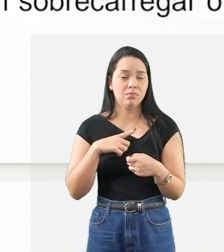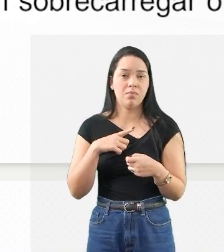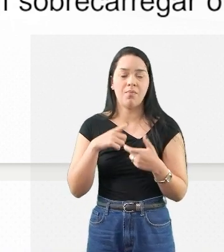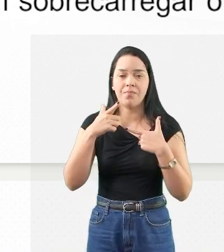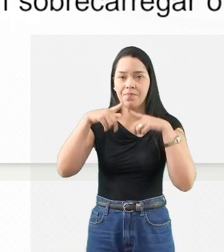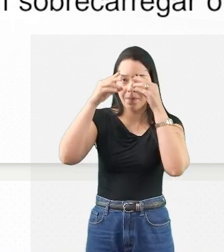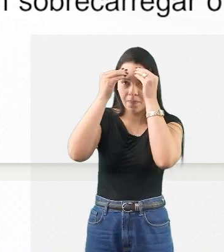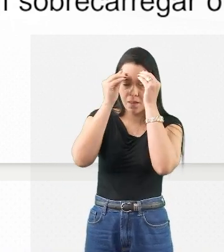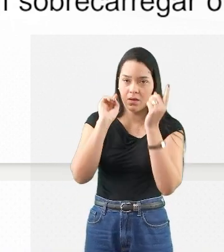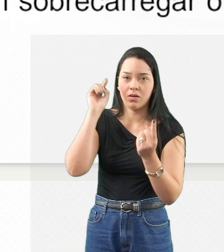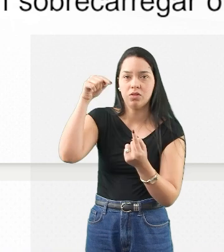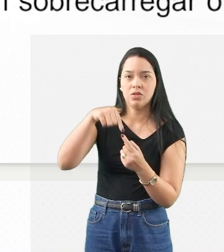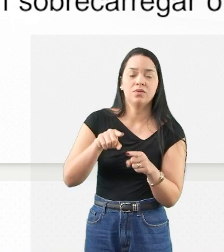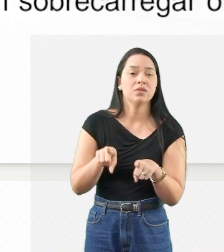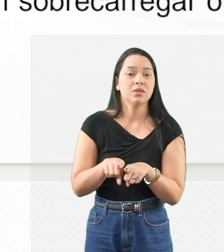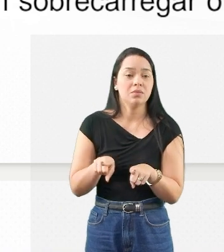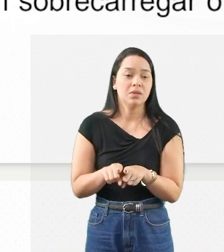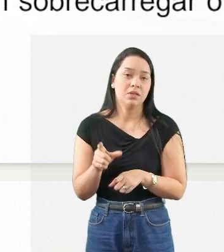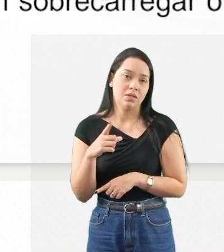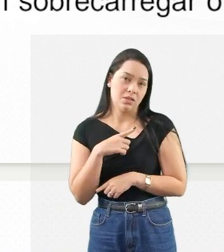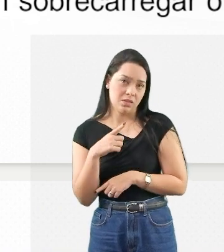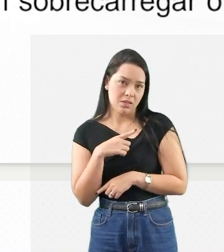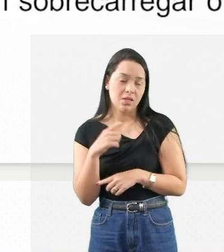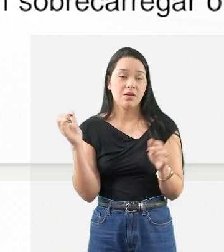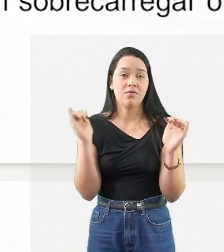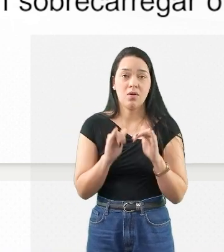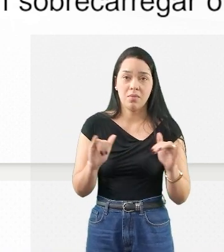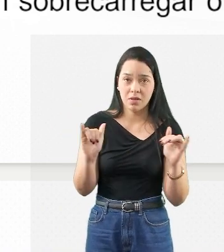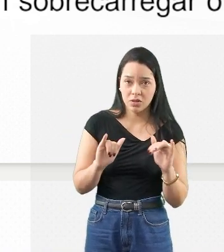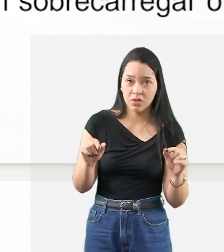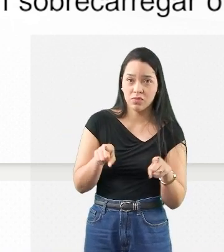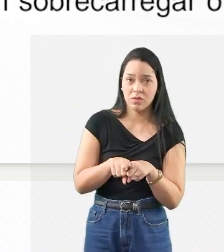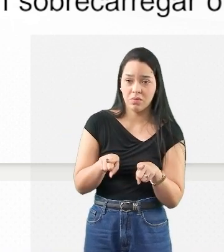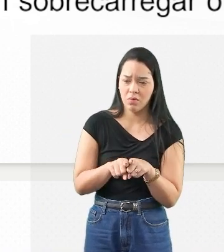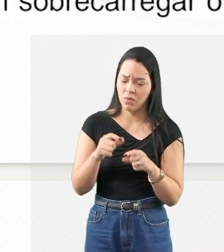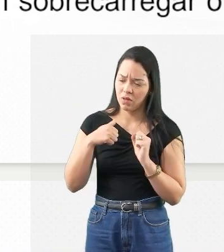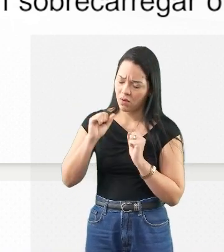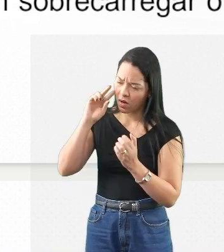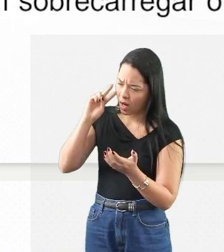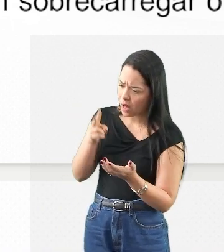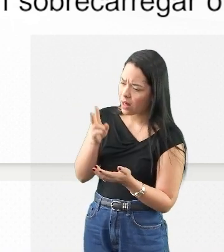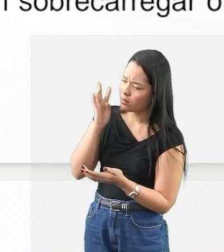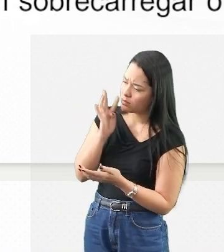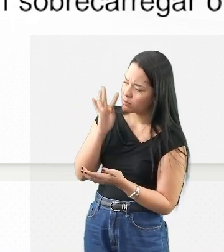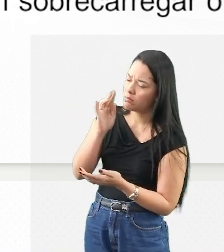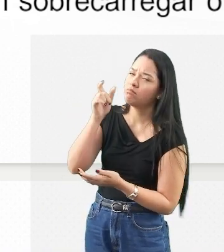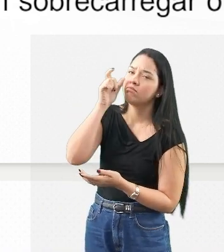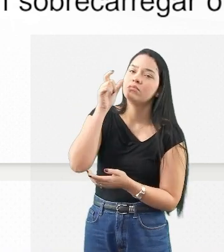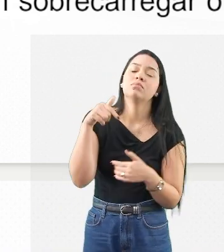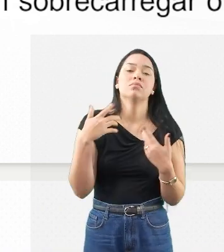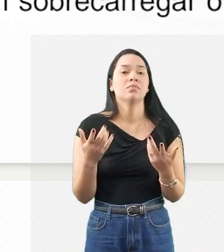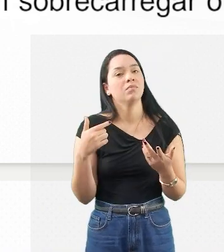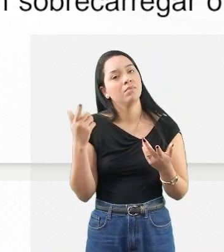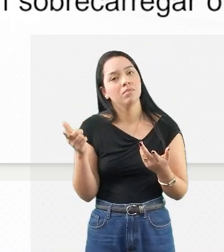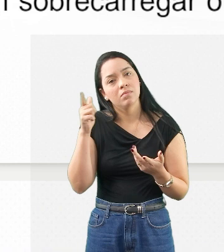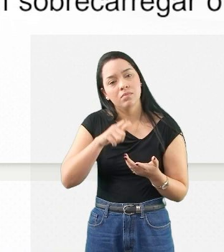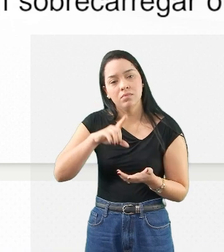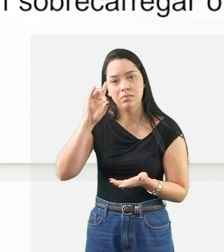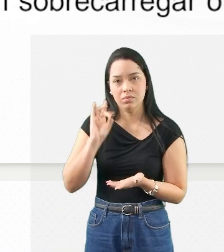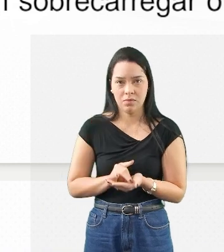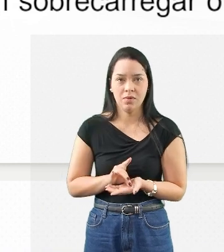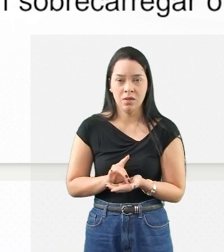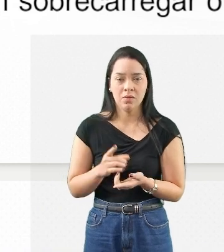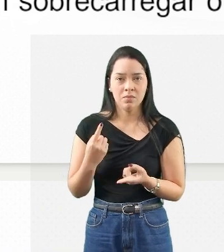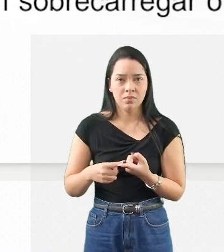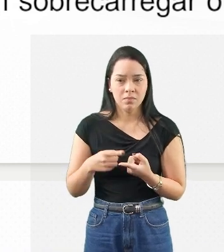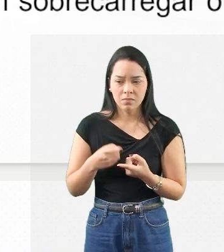objetiva, direta, precisa ser algo realmente informativo para eu poder olhar, legal, interessante, e conseguir realmente fazer a leitura, né?